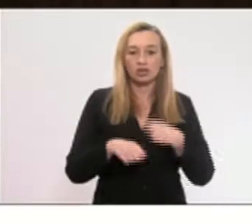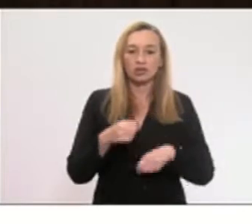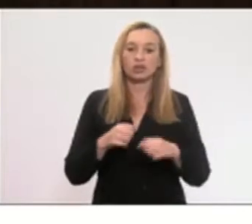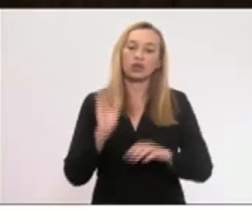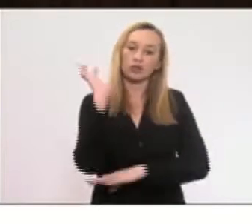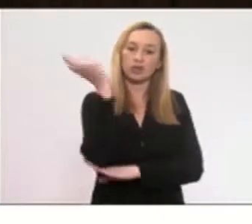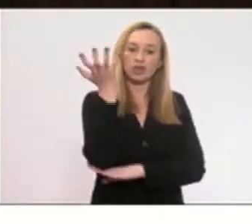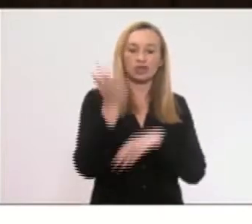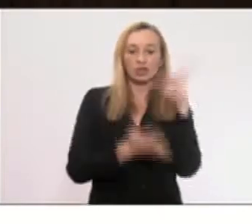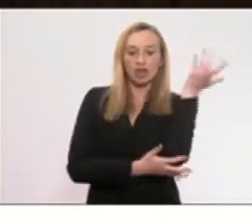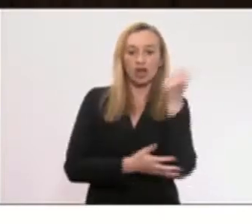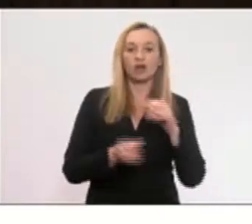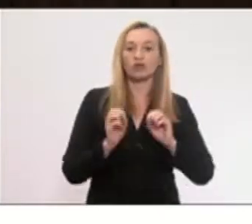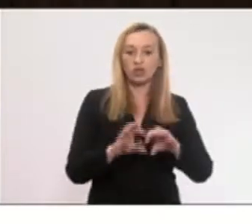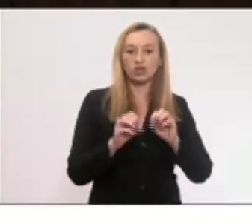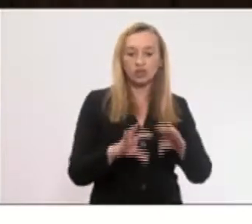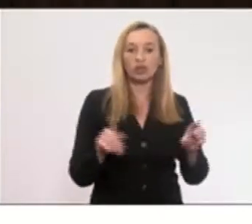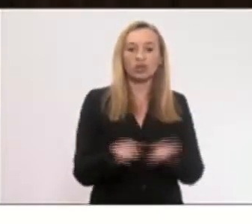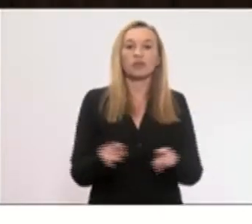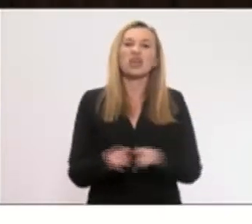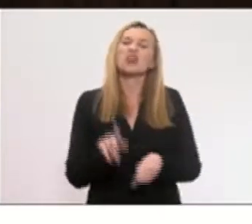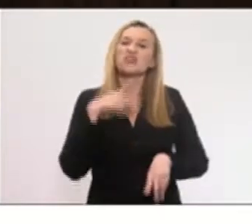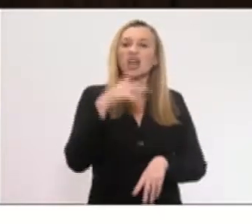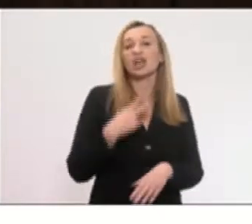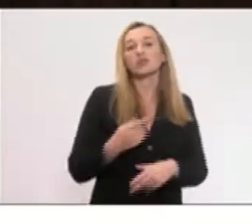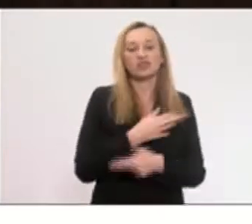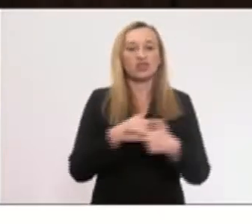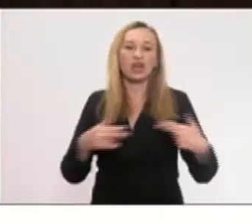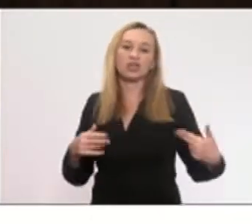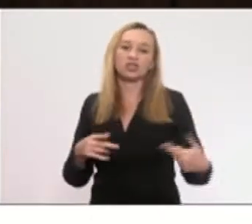Sustentáveis. A gente fala tanto de educação.